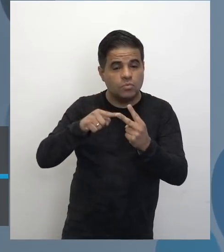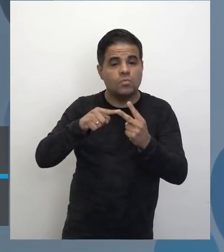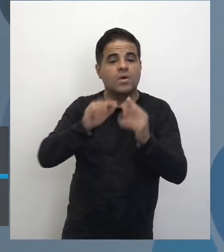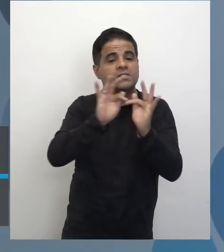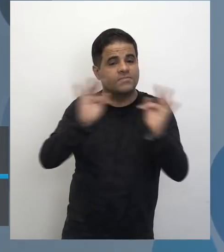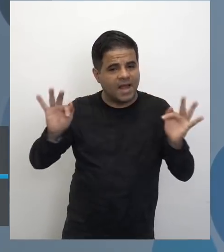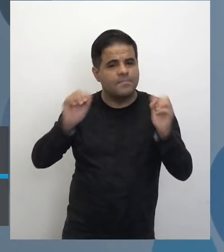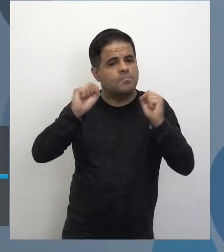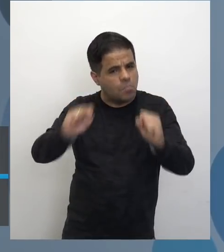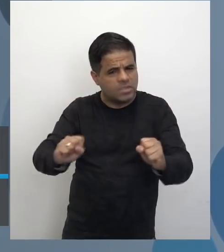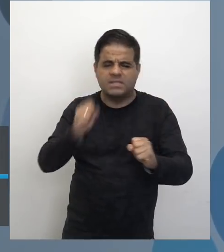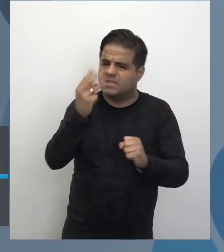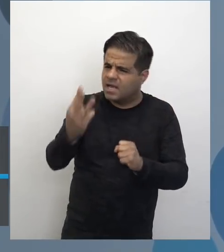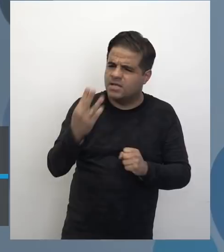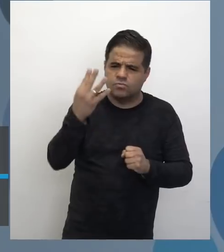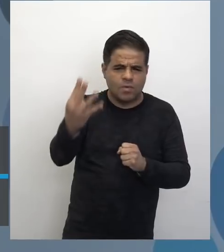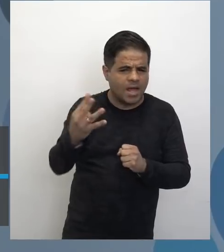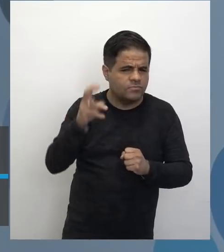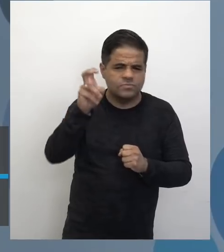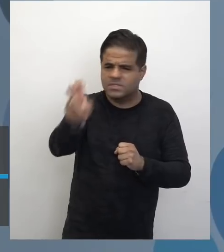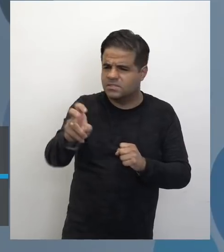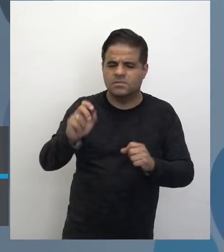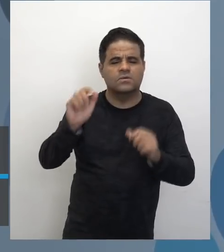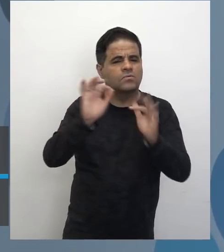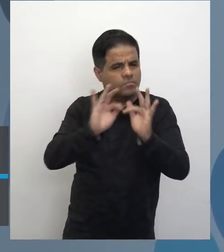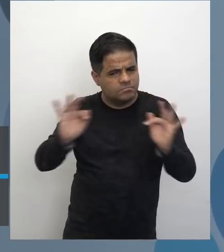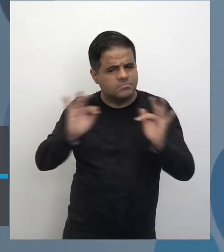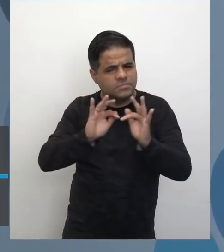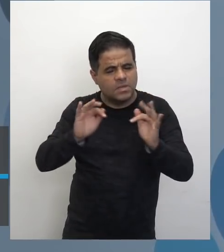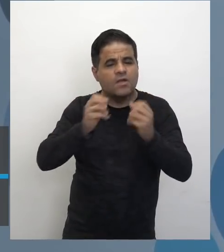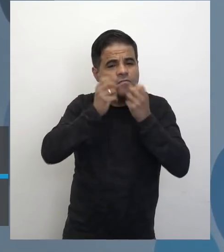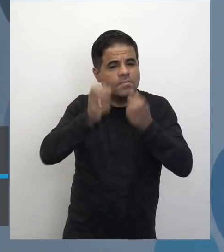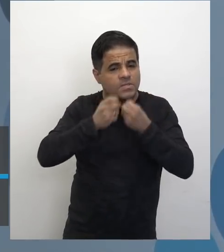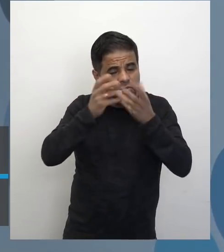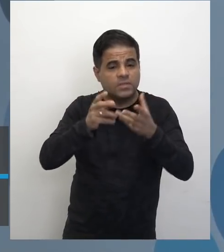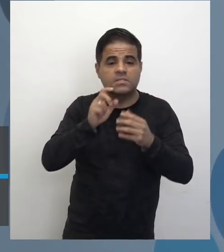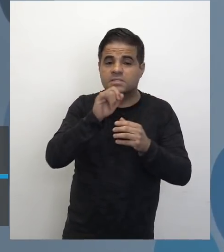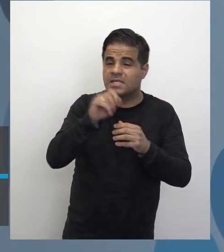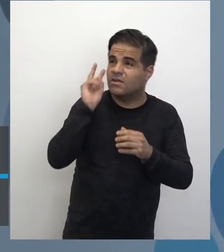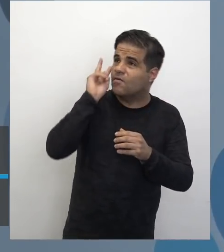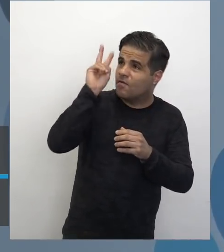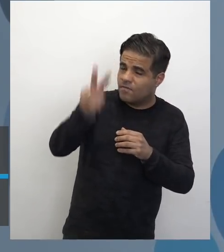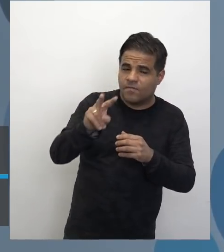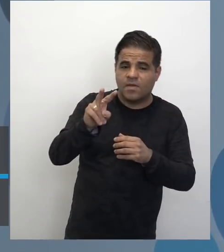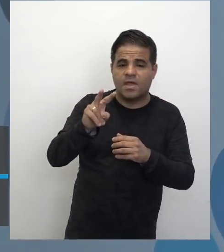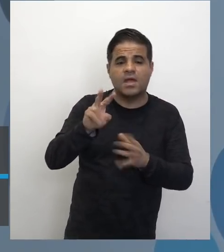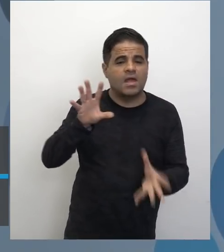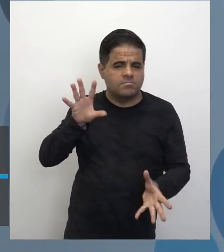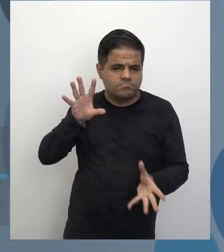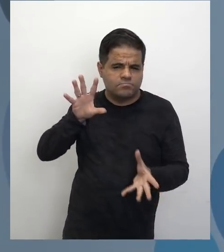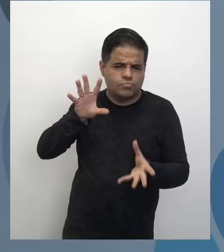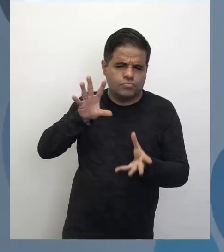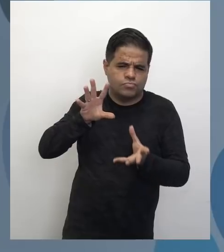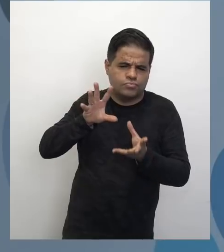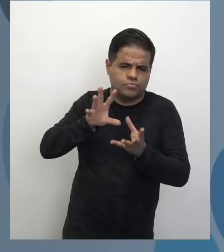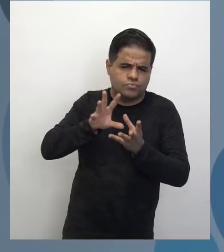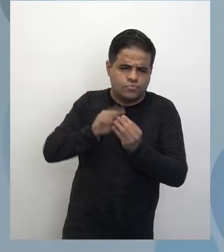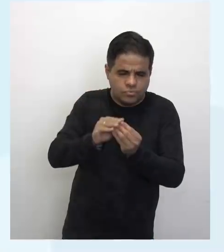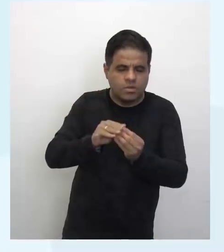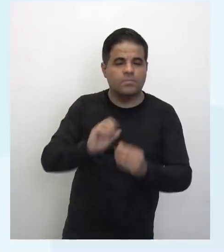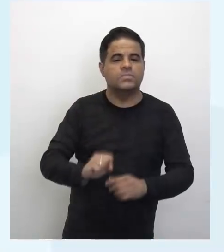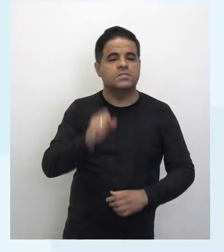ter 3, 4, 5, né? Então, é sempre importante a gente entender que quando a gente vê aqui, a gente tá vendo simplificado. Podia ser uma com